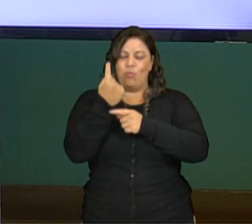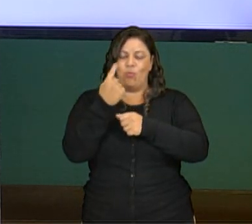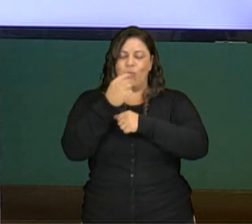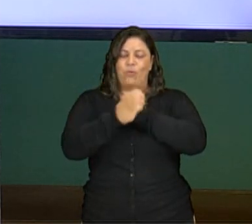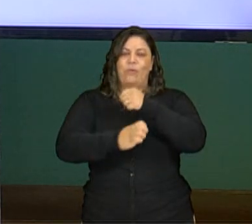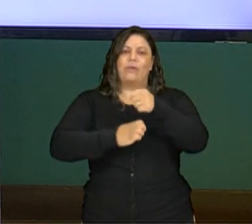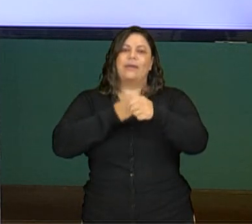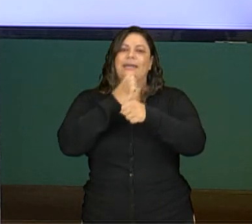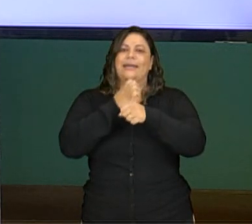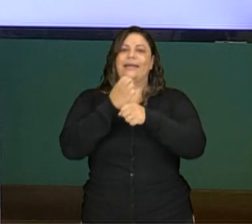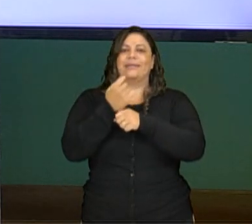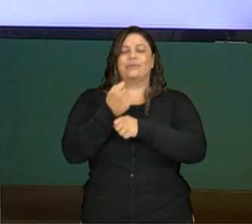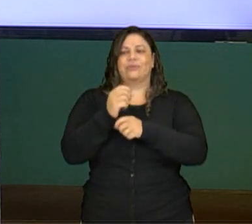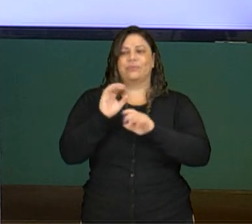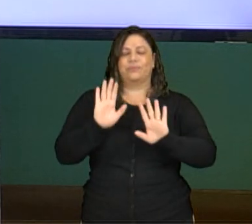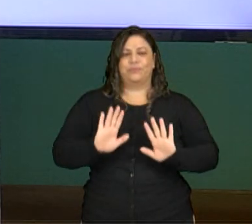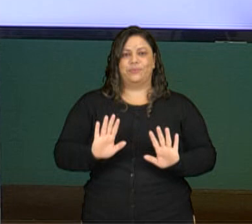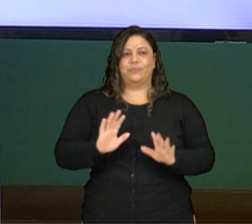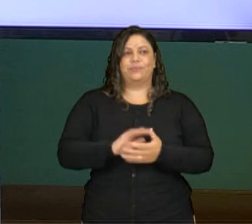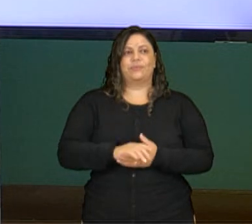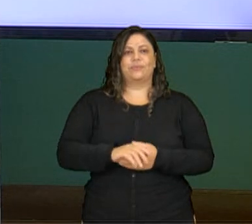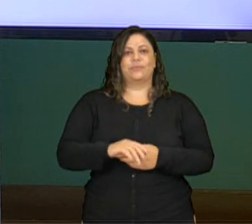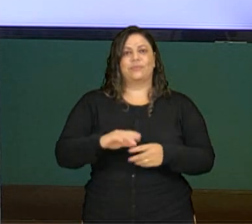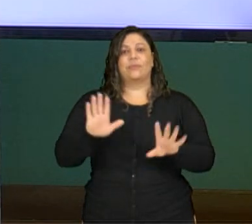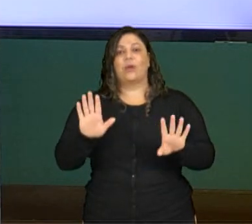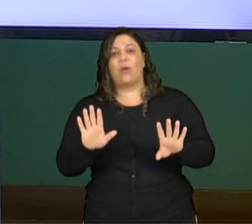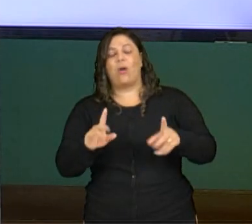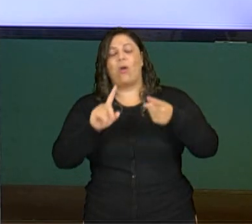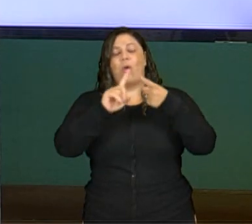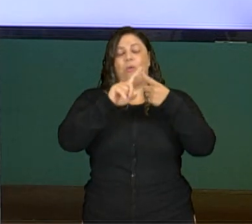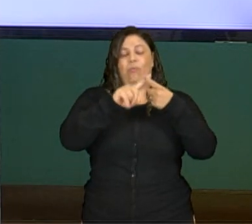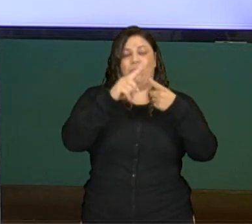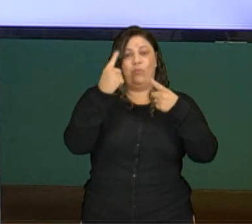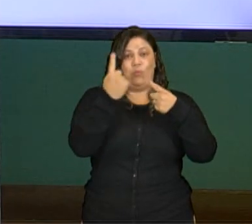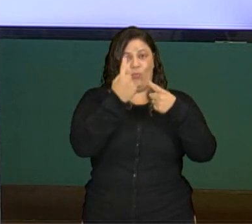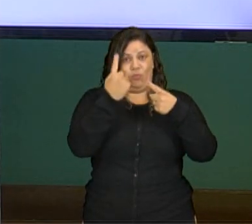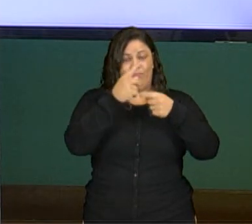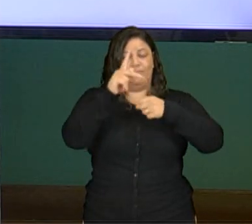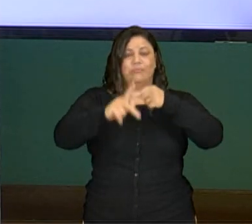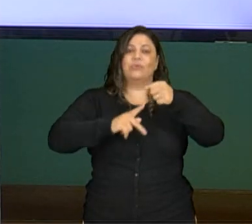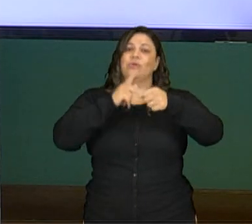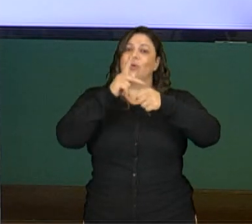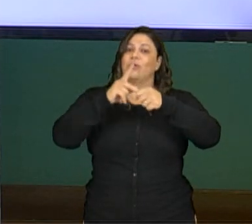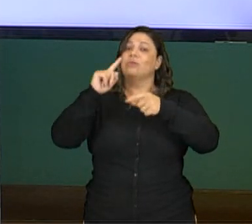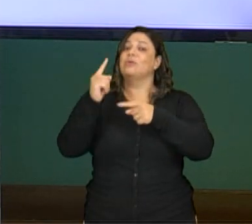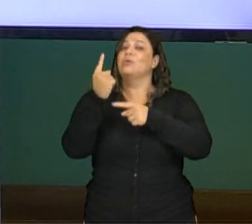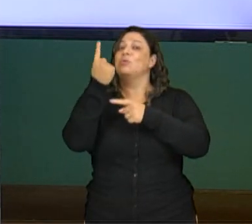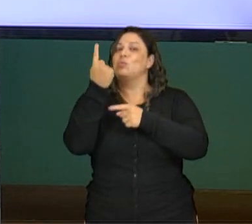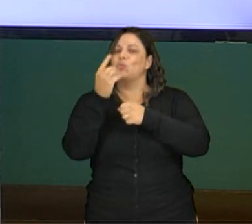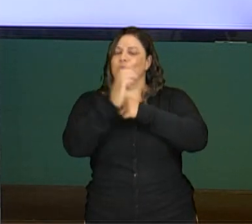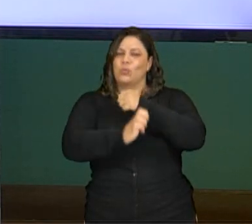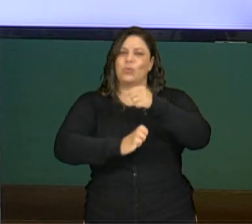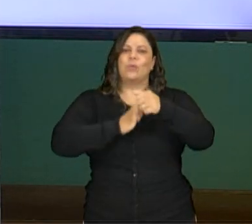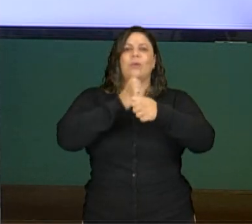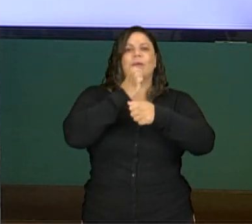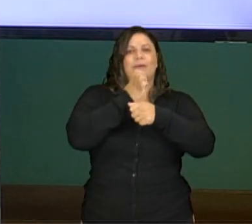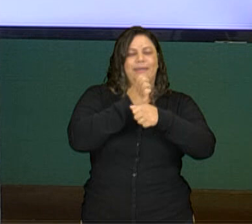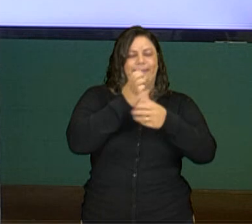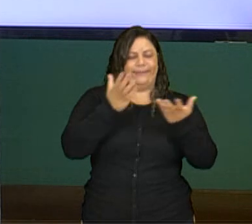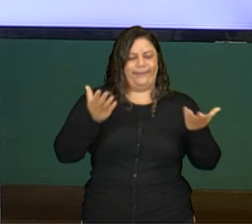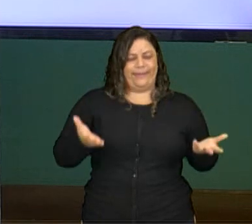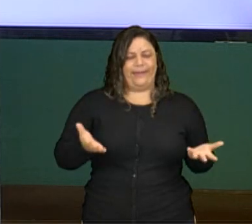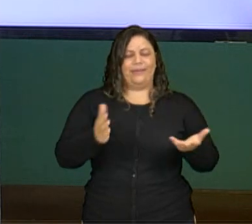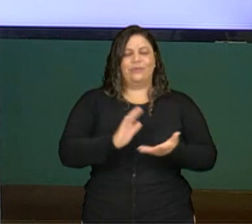elétron. Aliás, nêutron não, ele tem um próton e um elétron. Às vezes tem algum isótopo